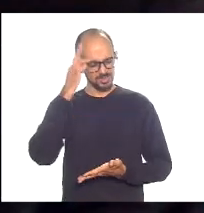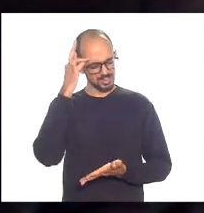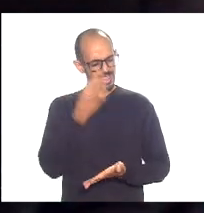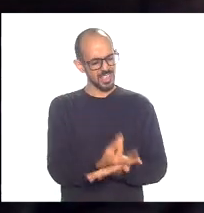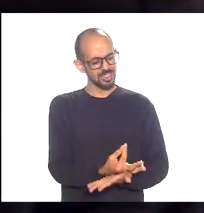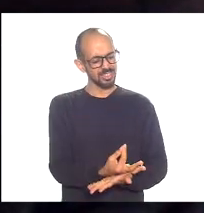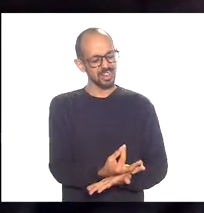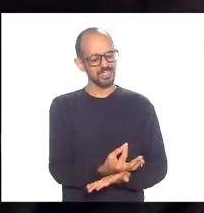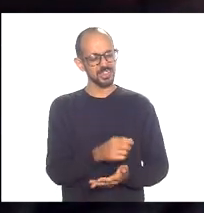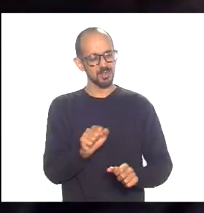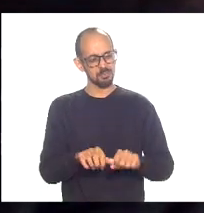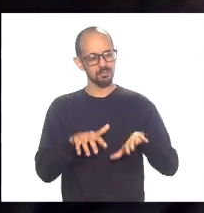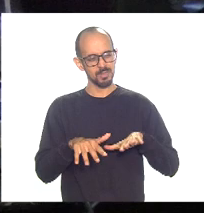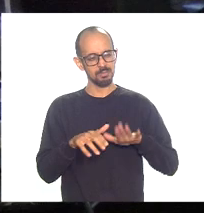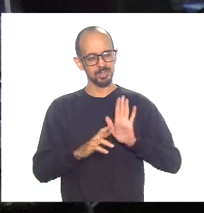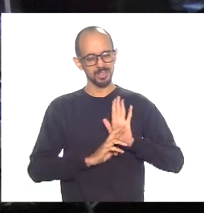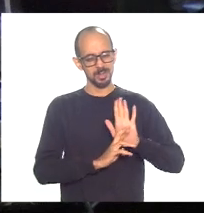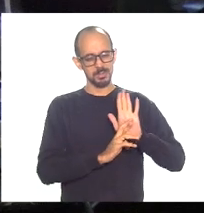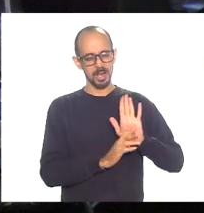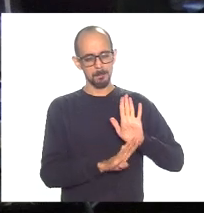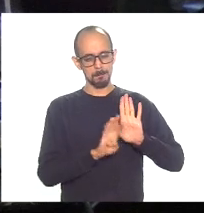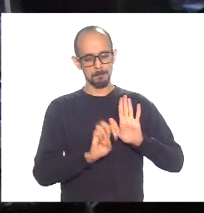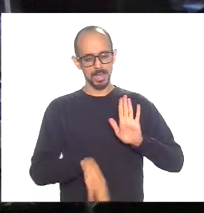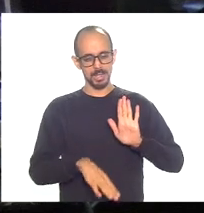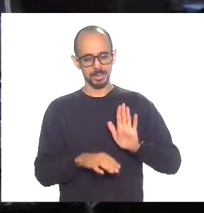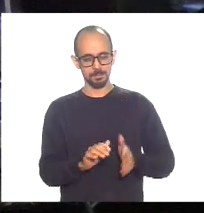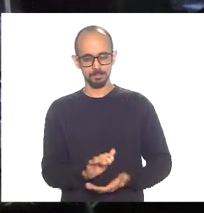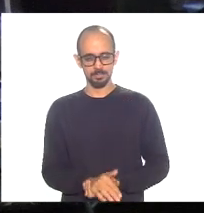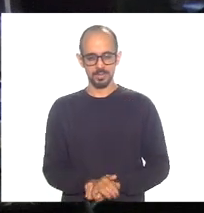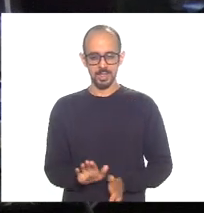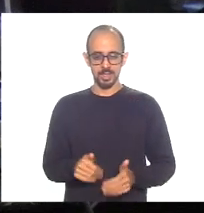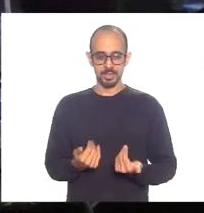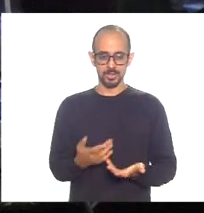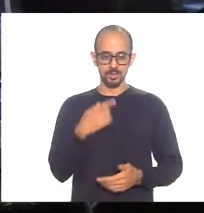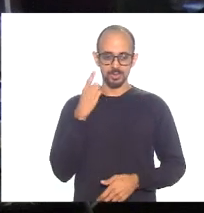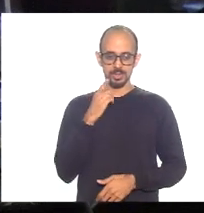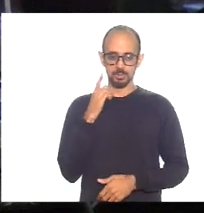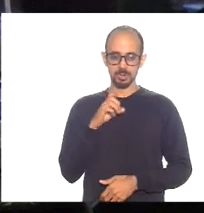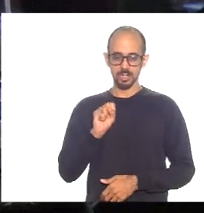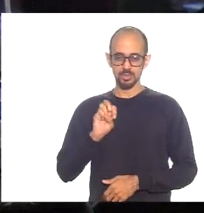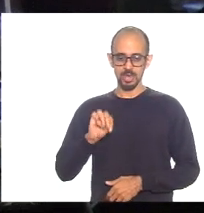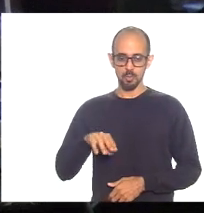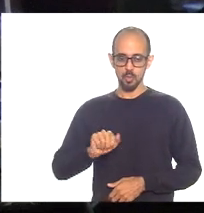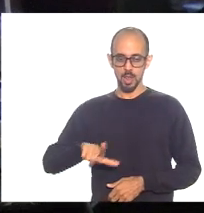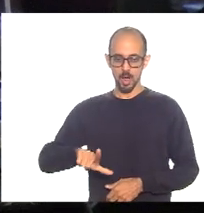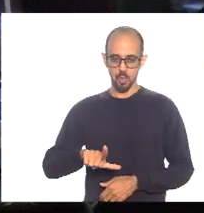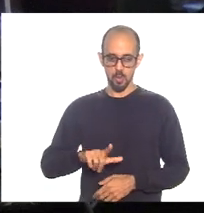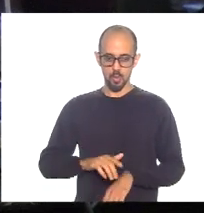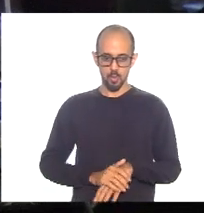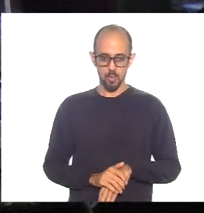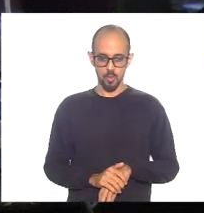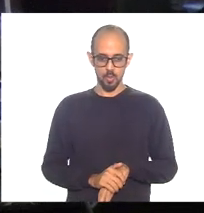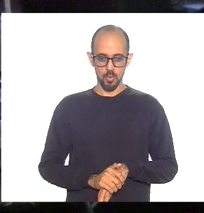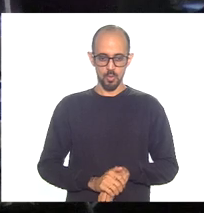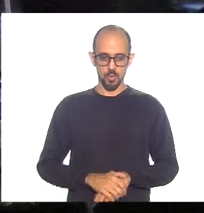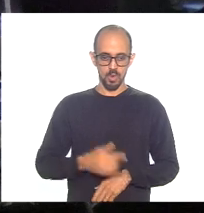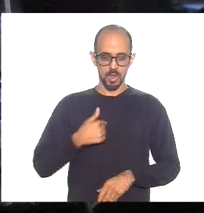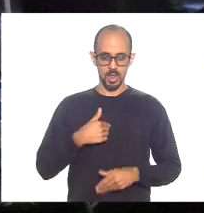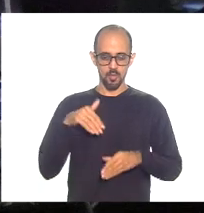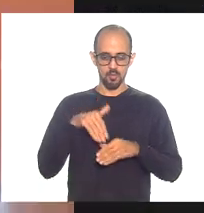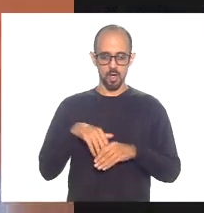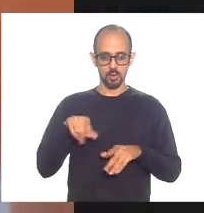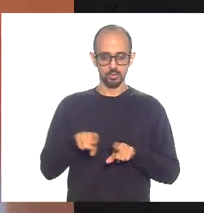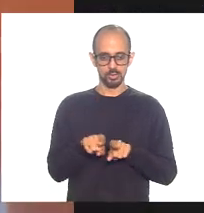representado. Voto favorável. Favorável. Deputado Samuel Malafaia. Olá, eu voto